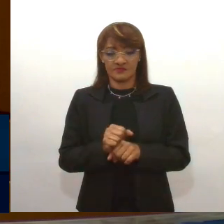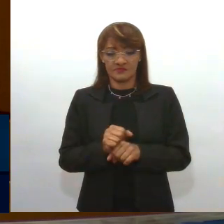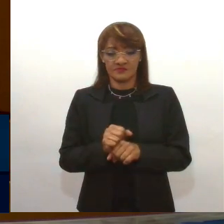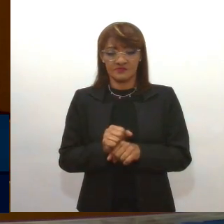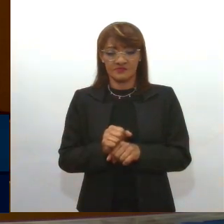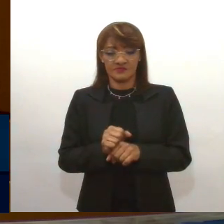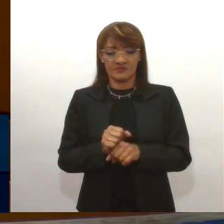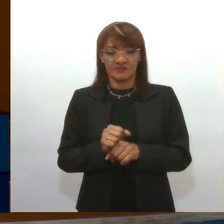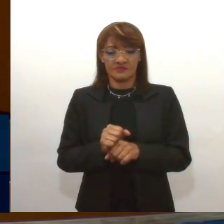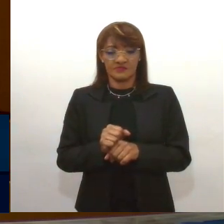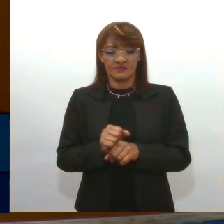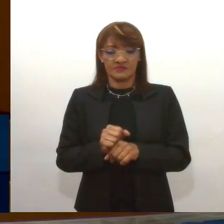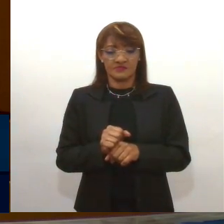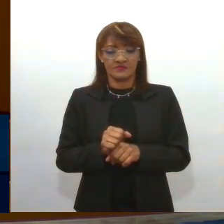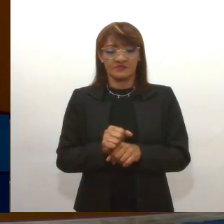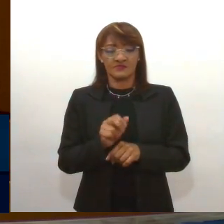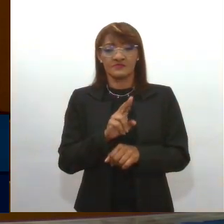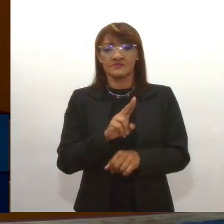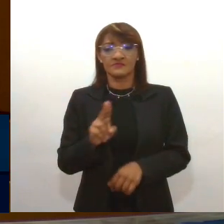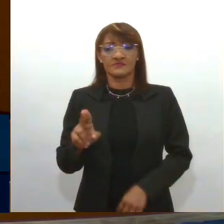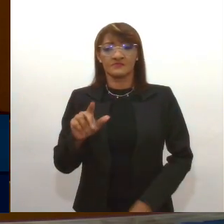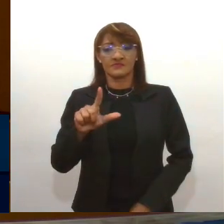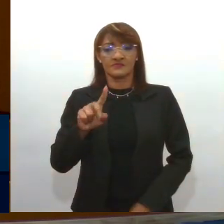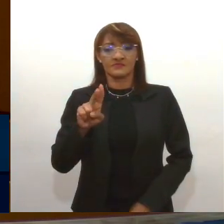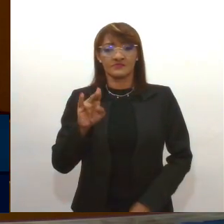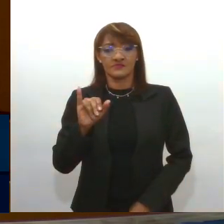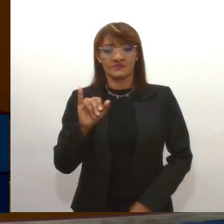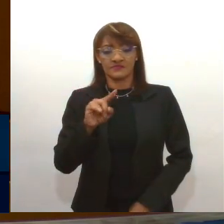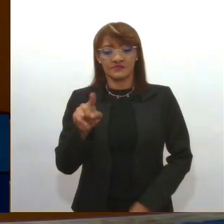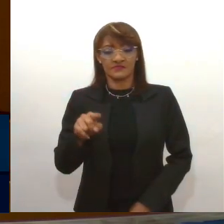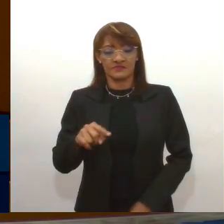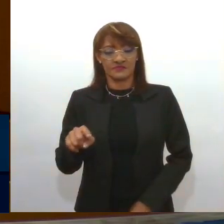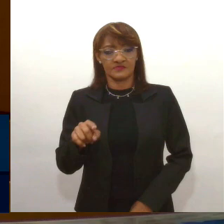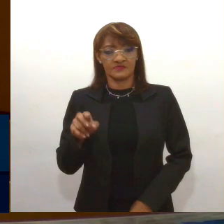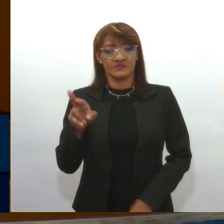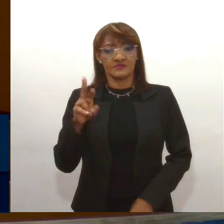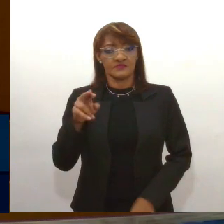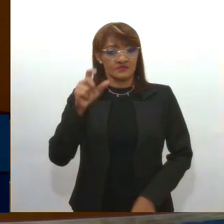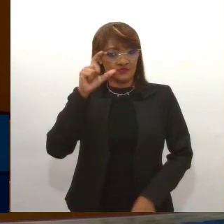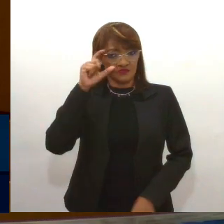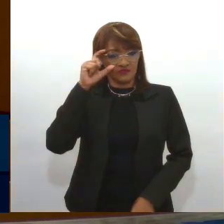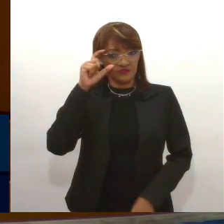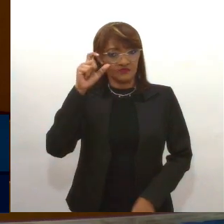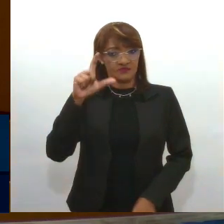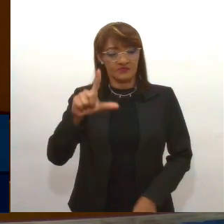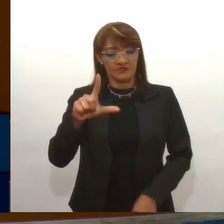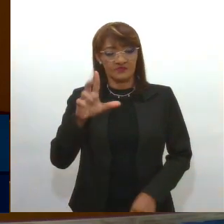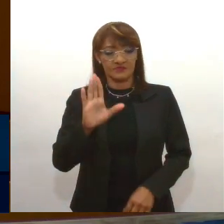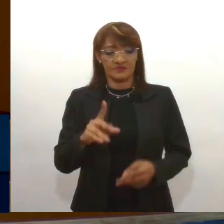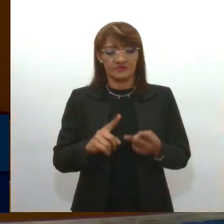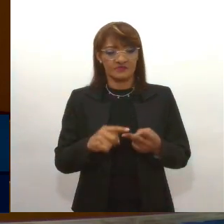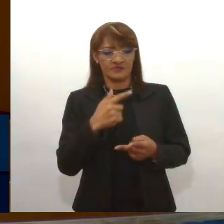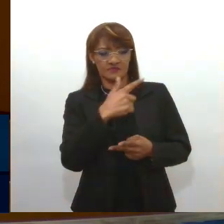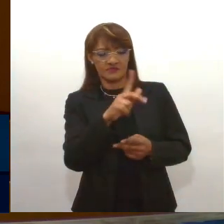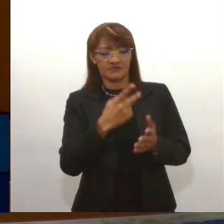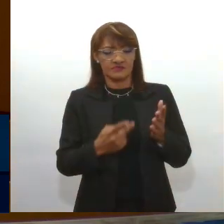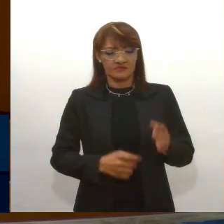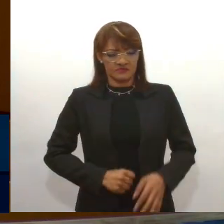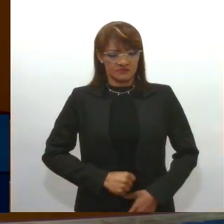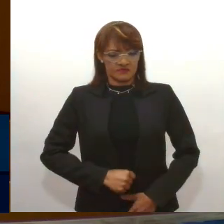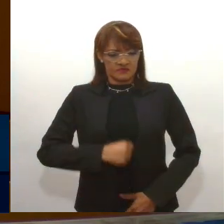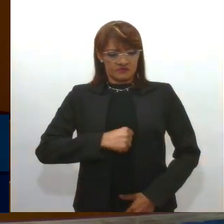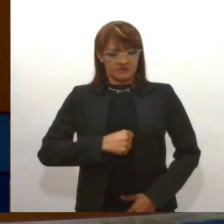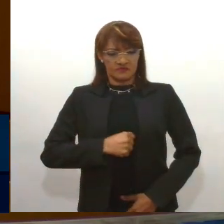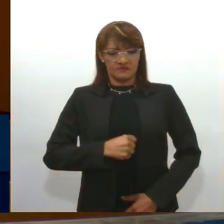Roberto contra um outro projeto que tem muita raiva muito ódio muito fala